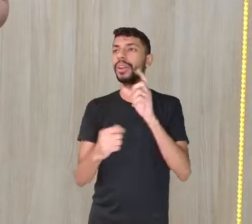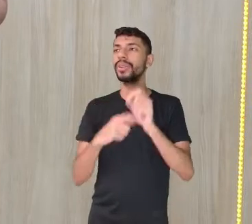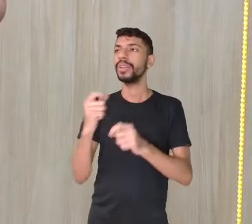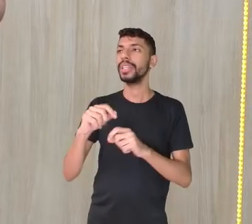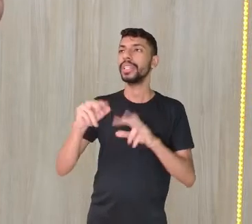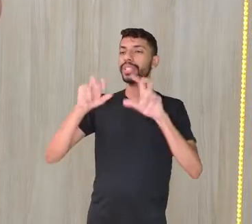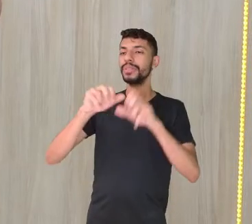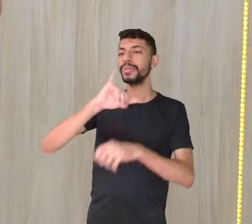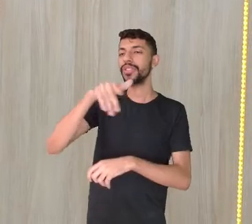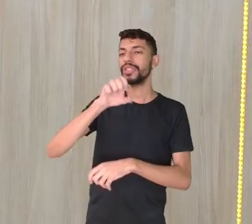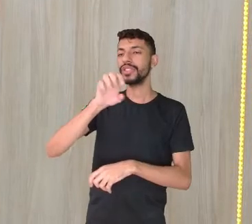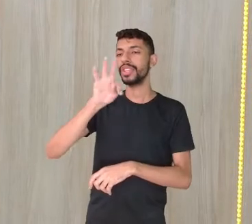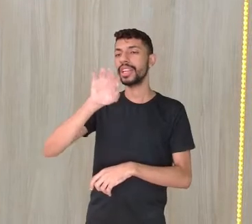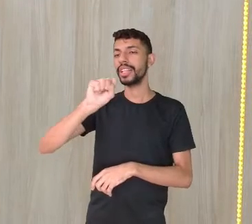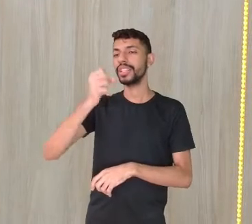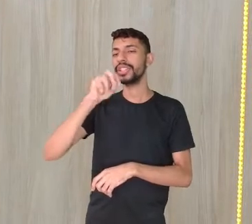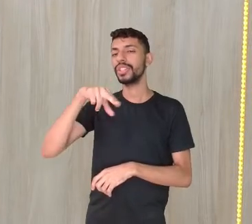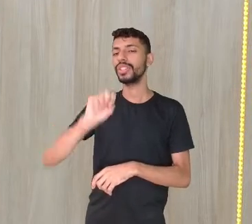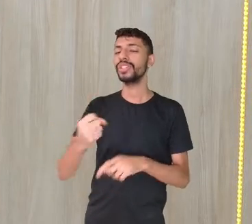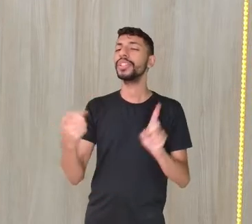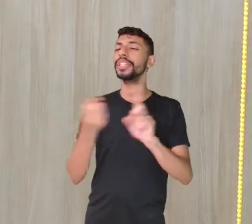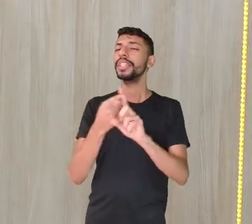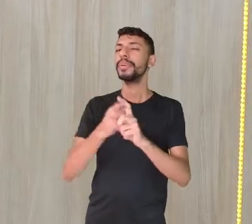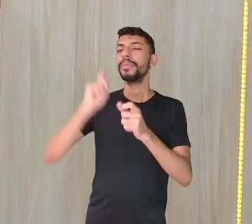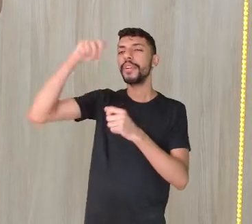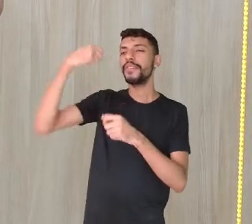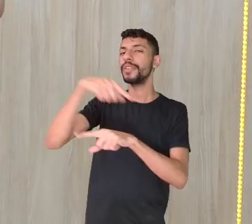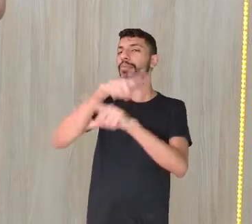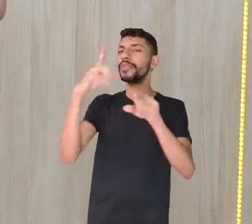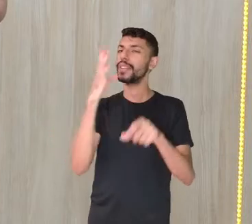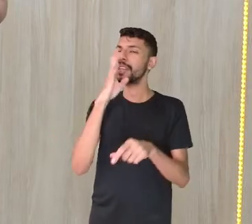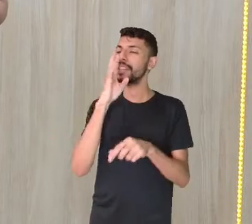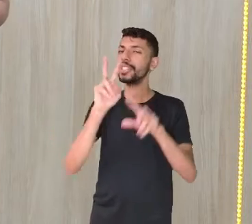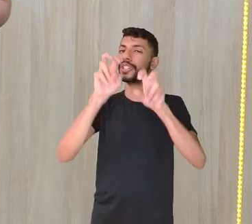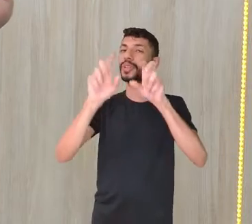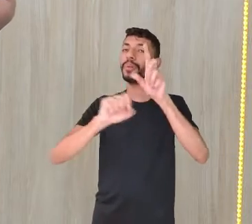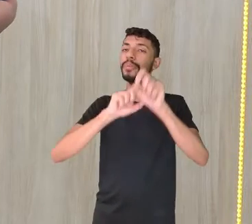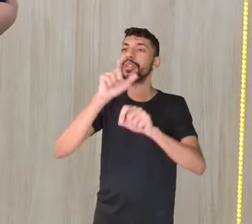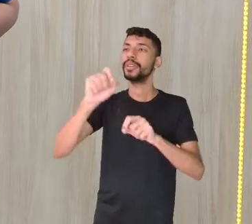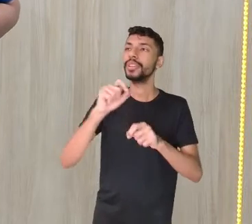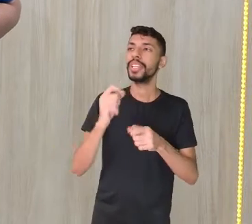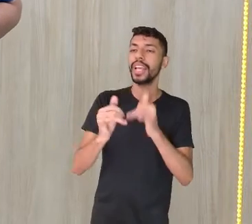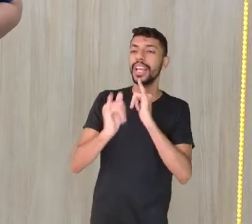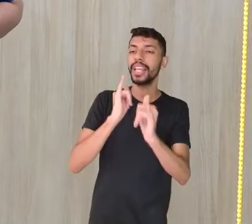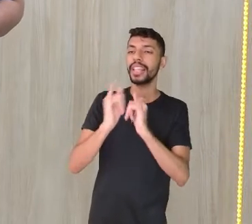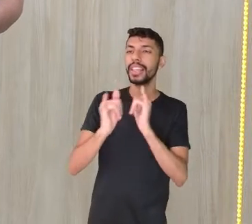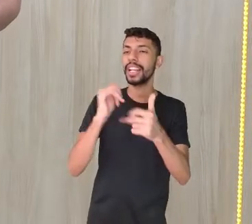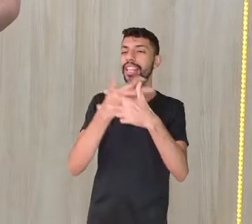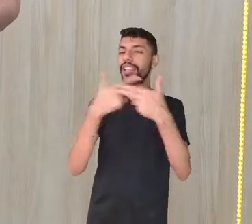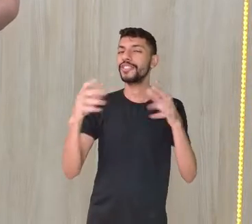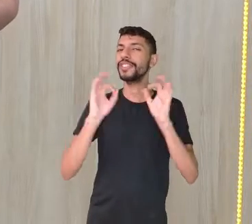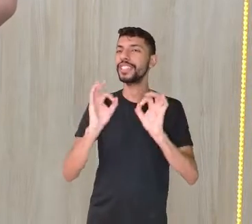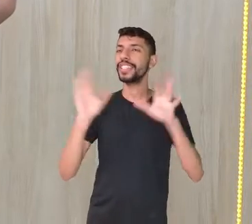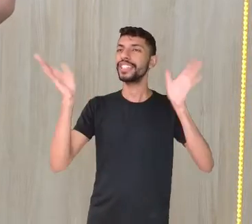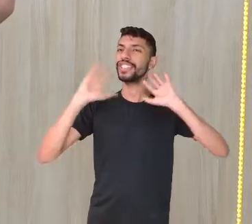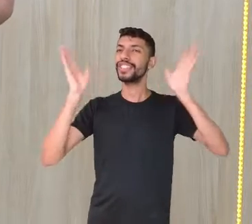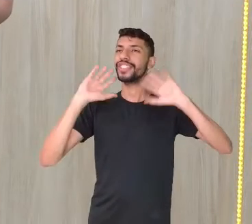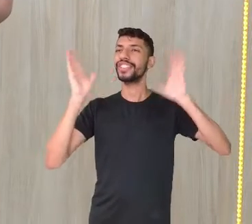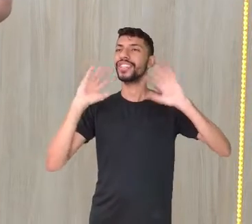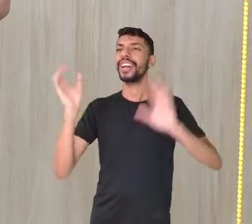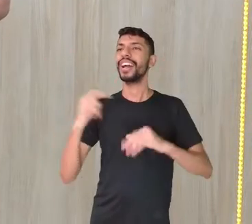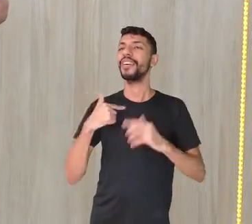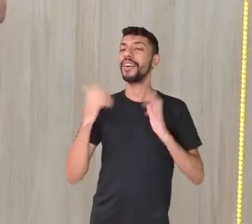Jackson e também um videozinho para vocês assistirem sobre a questão da internet das coisas. Tchau, tchau,